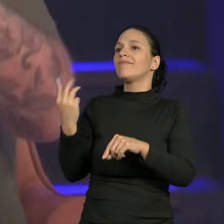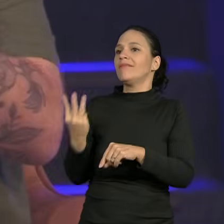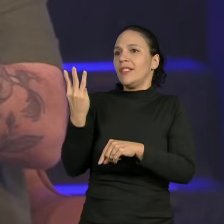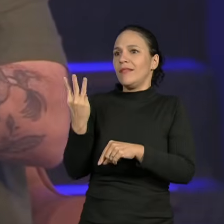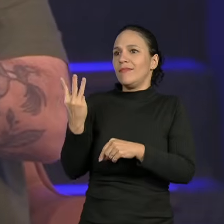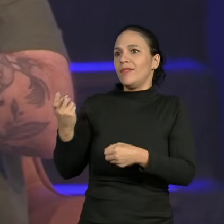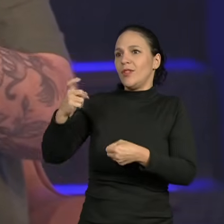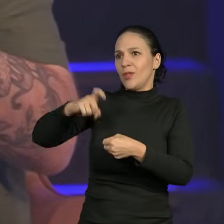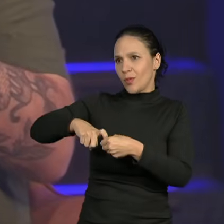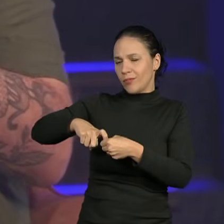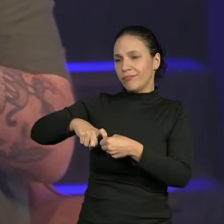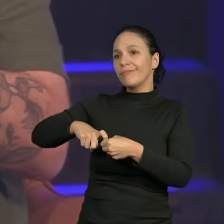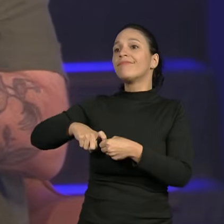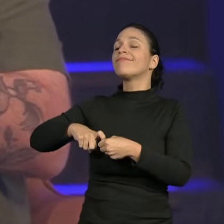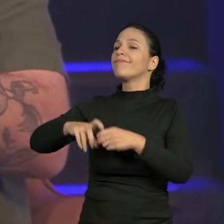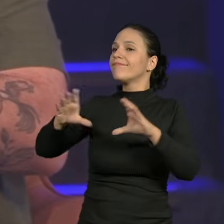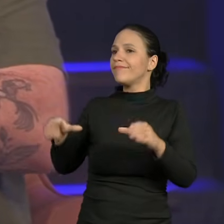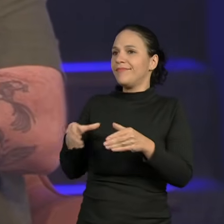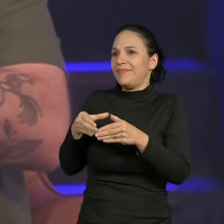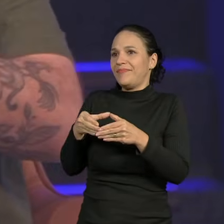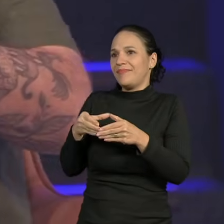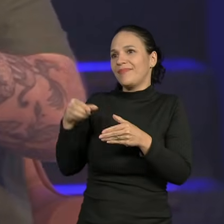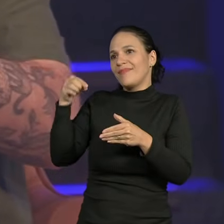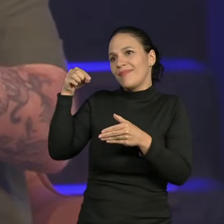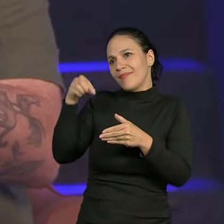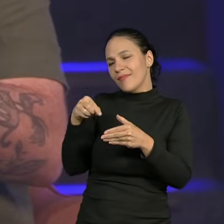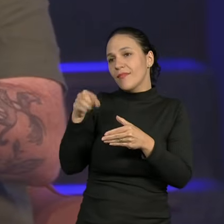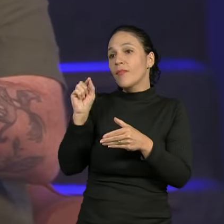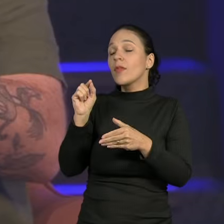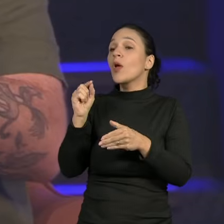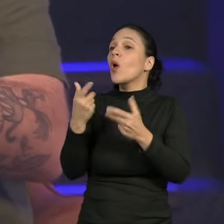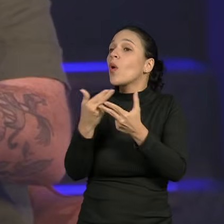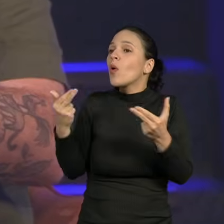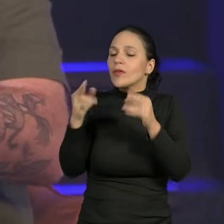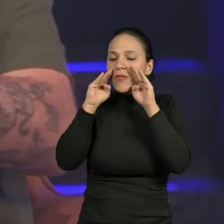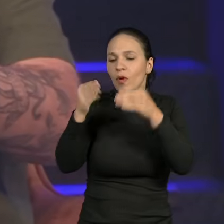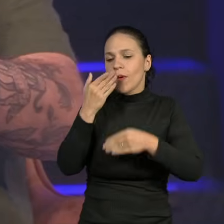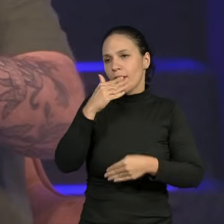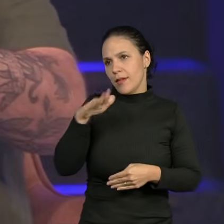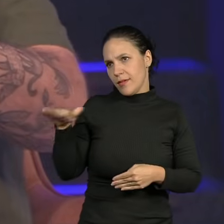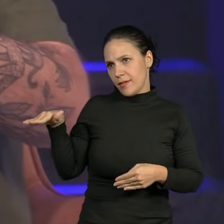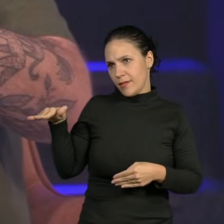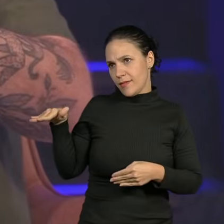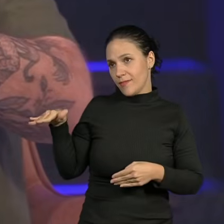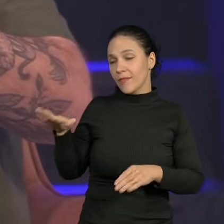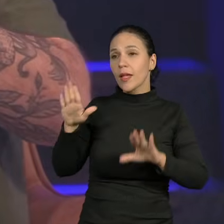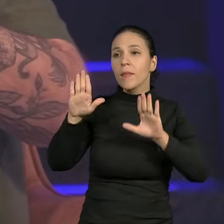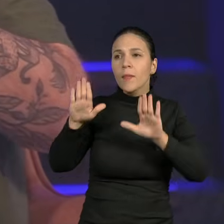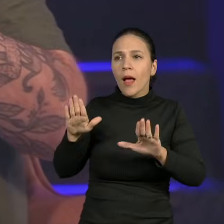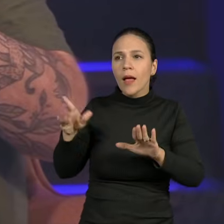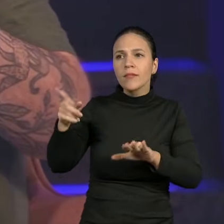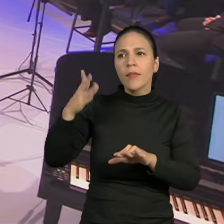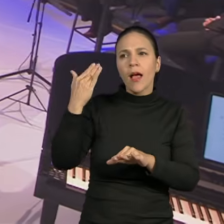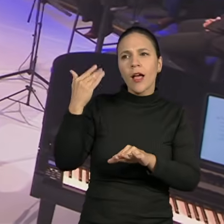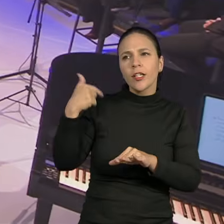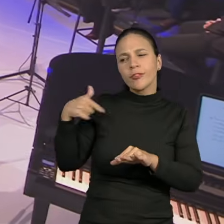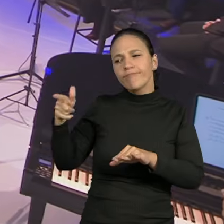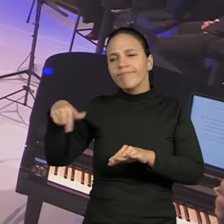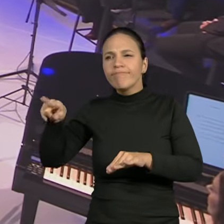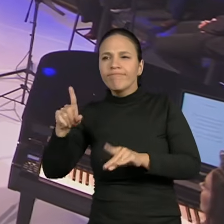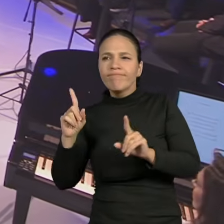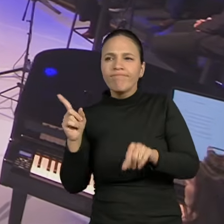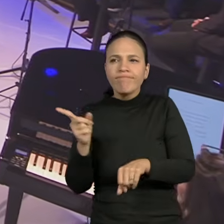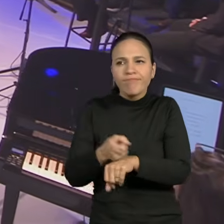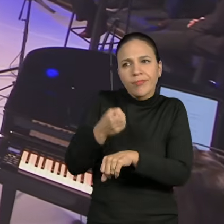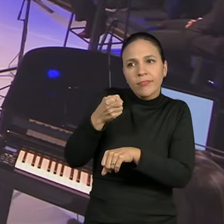Enio, com o João, e a gente se juntou para criar essa empresa de conteúdo infantil, mas a gente estava vendo, na época, um